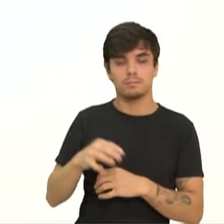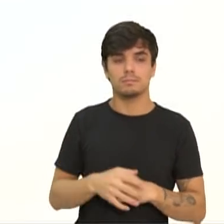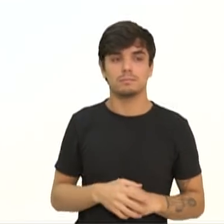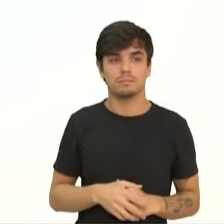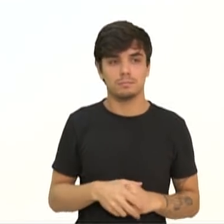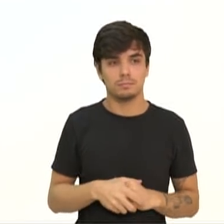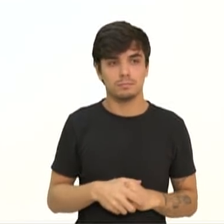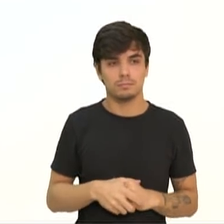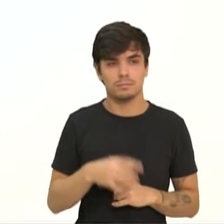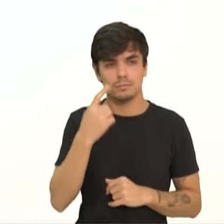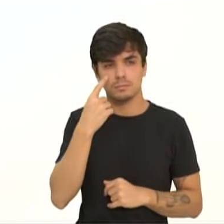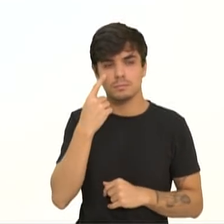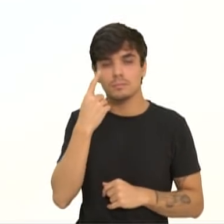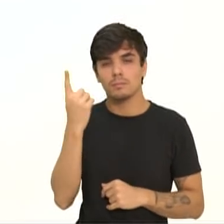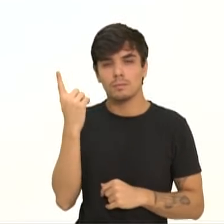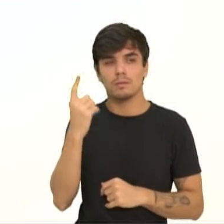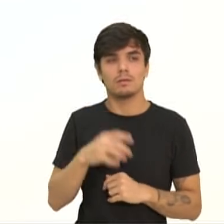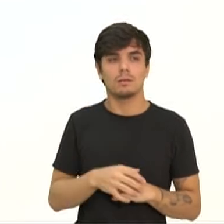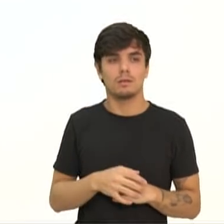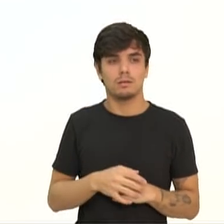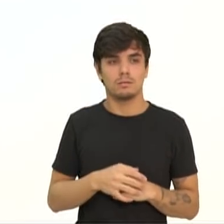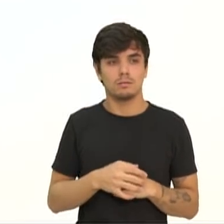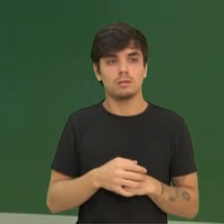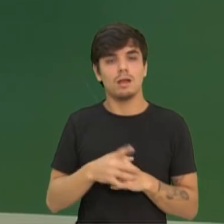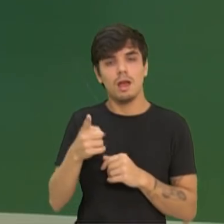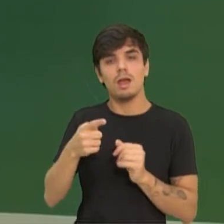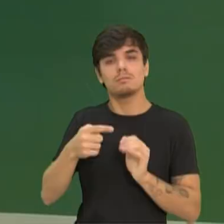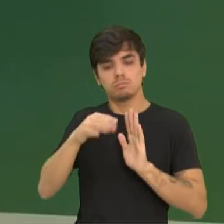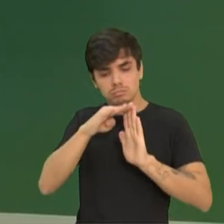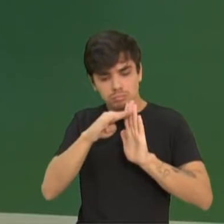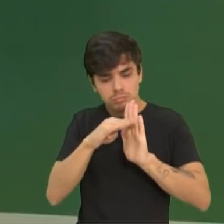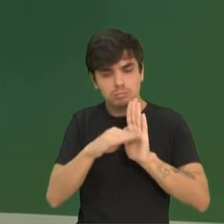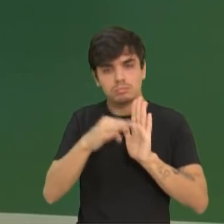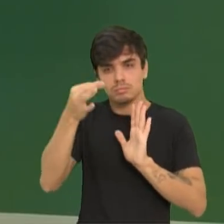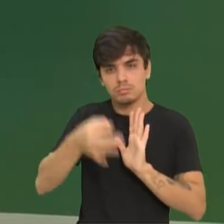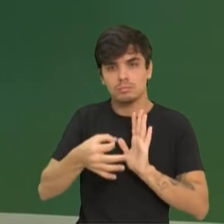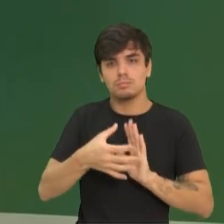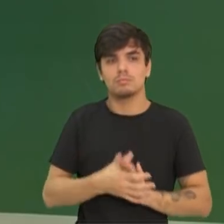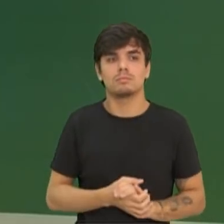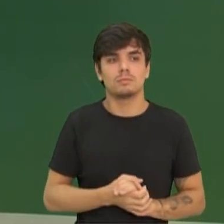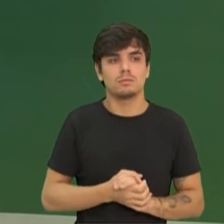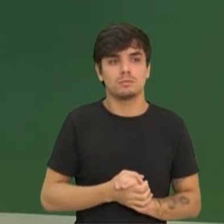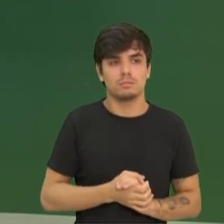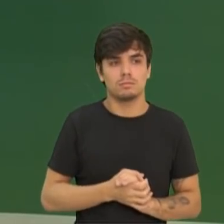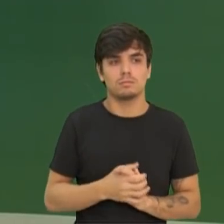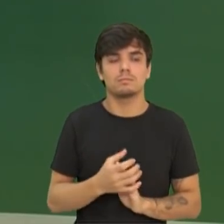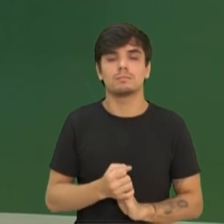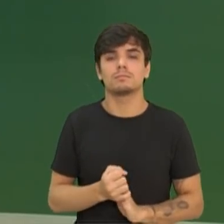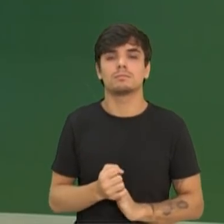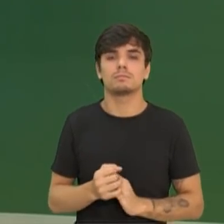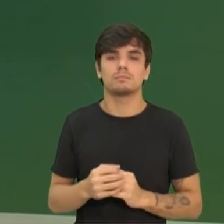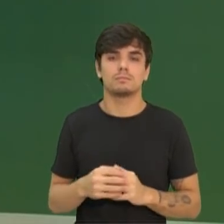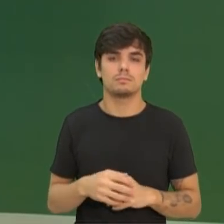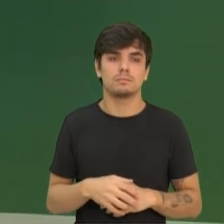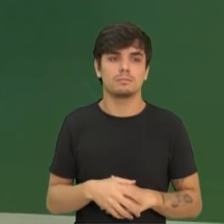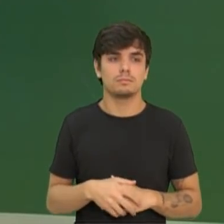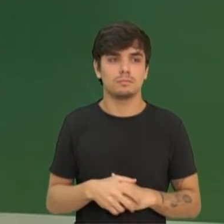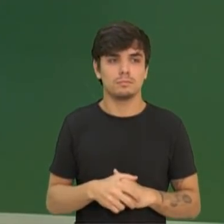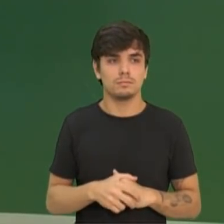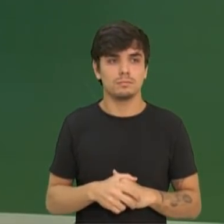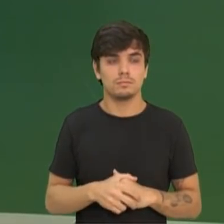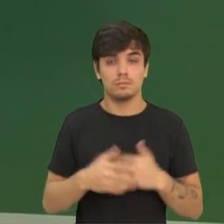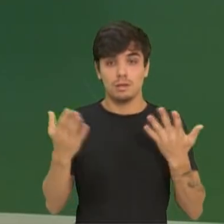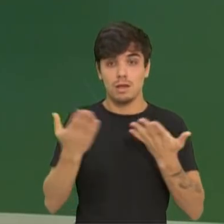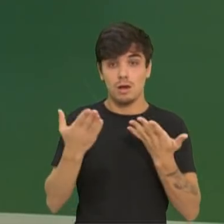Lembra, respectivamente, é na ordem que elas apareceram. Proparoxítona, oxítona.